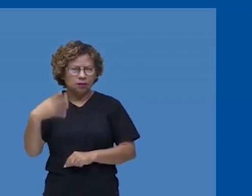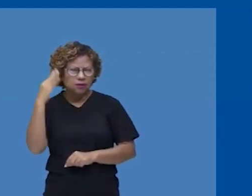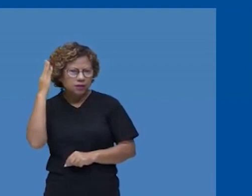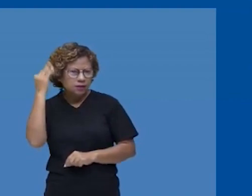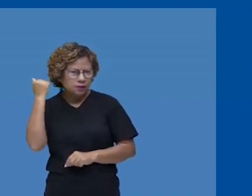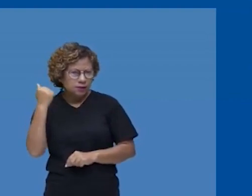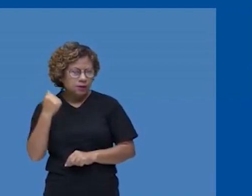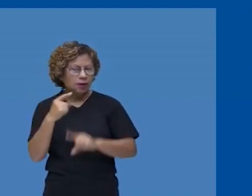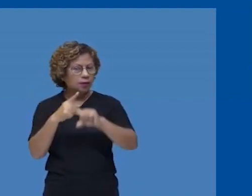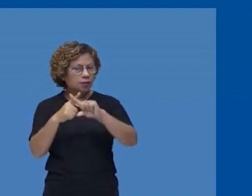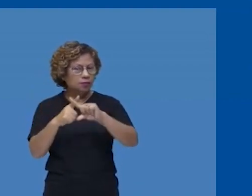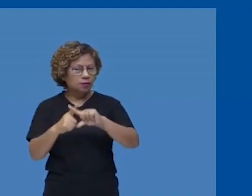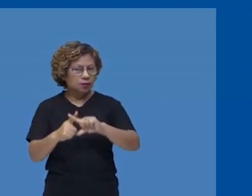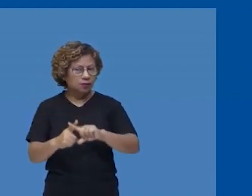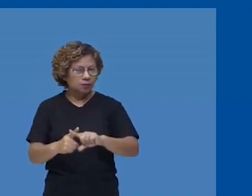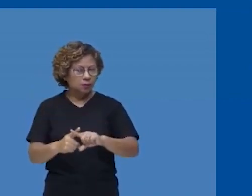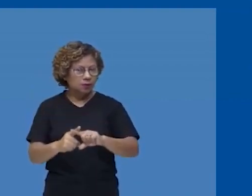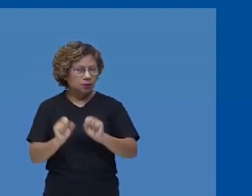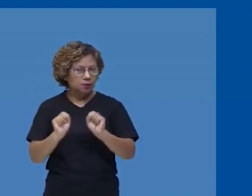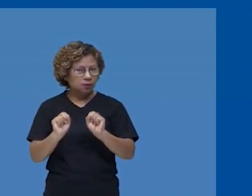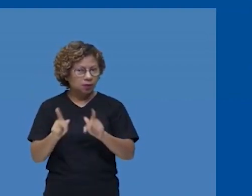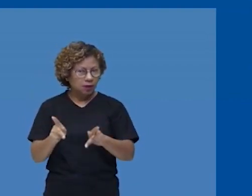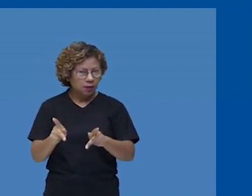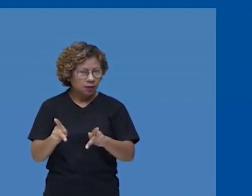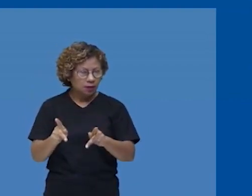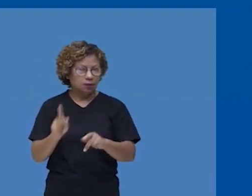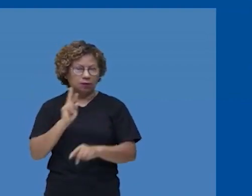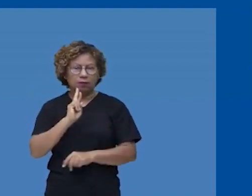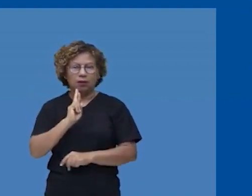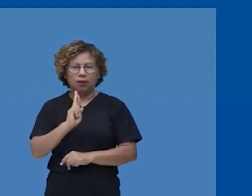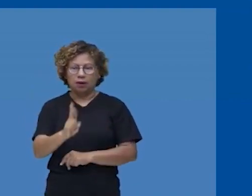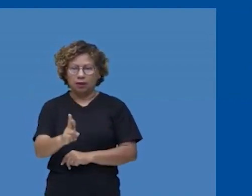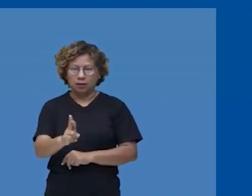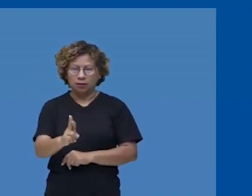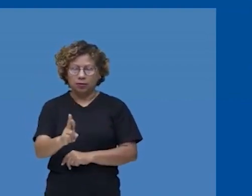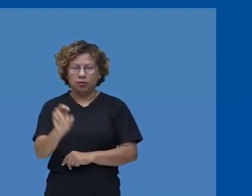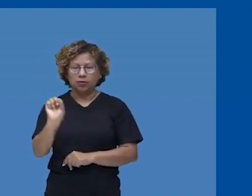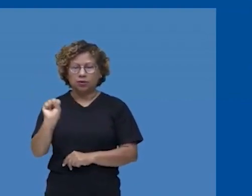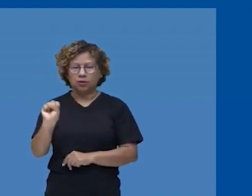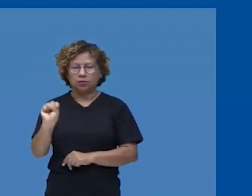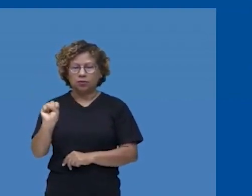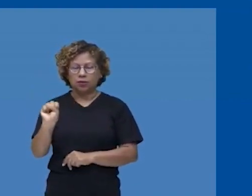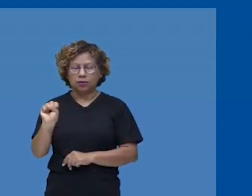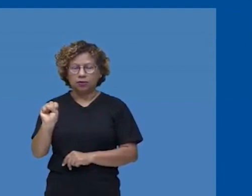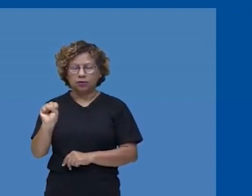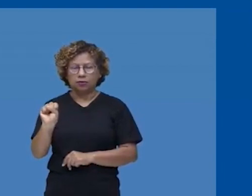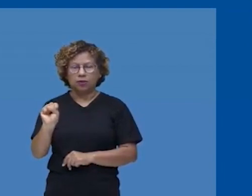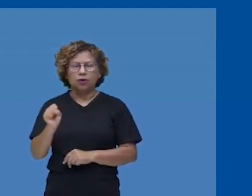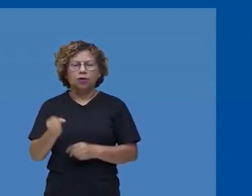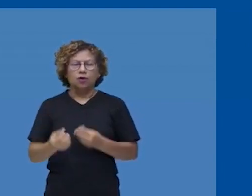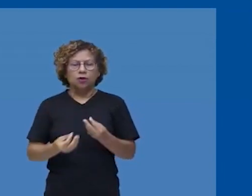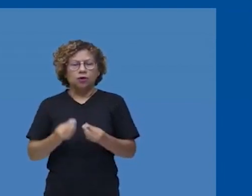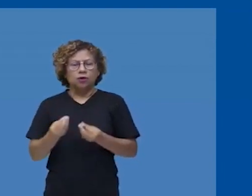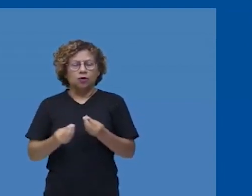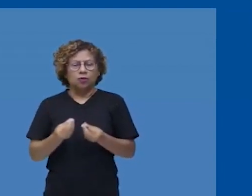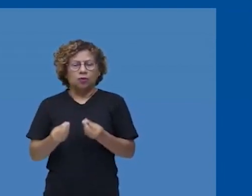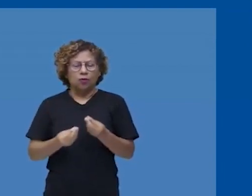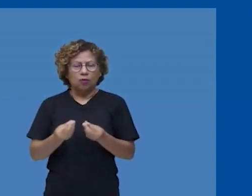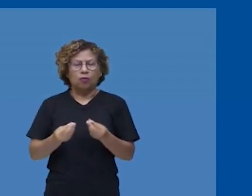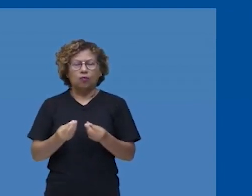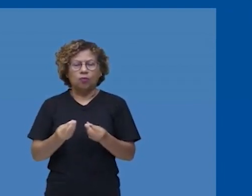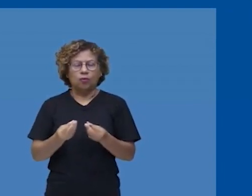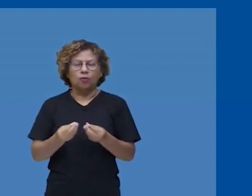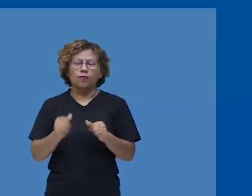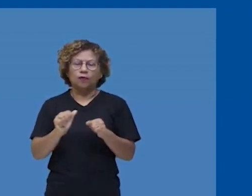multiplicação, ok? Então, logicamente, 2 vezes 4, 8. Ou uma outra forma de apresentar essa mesma situação